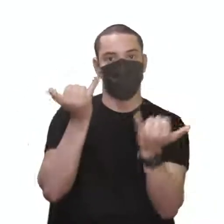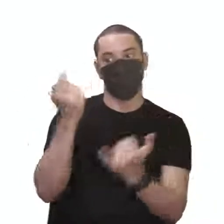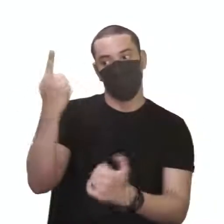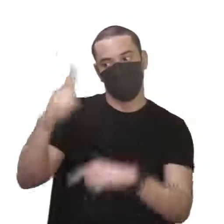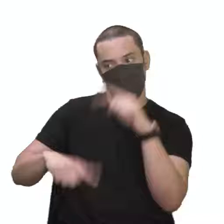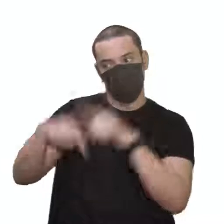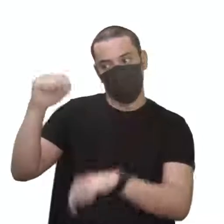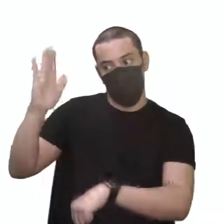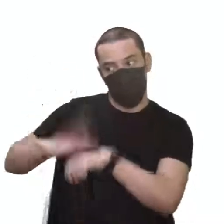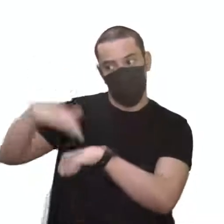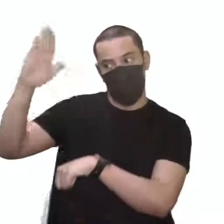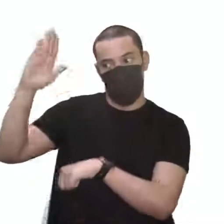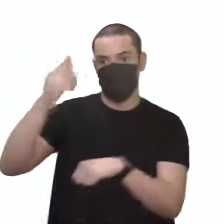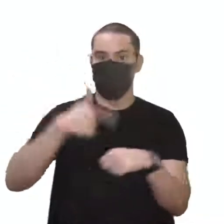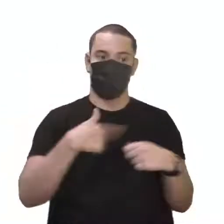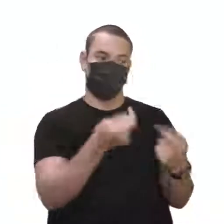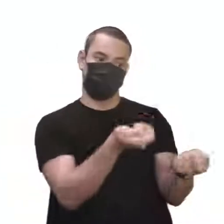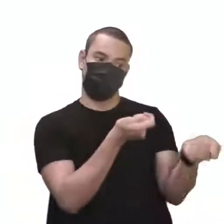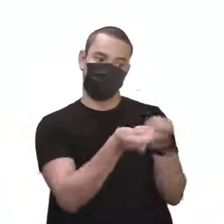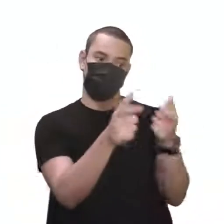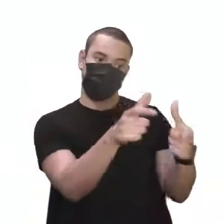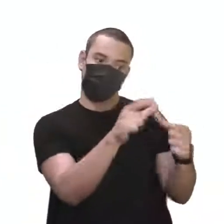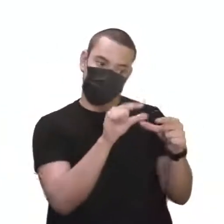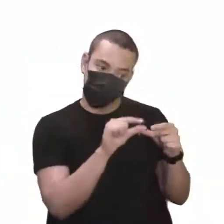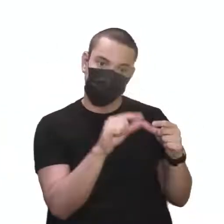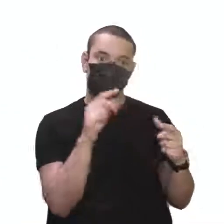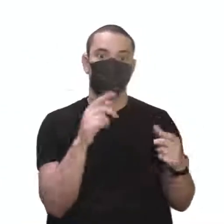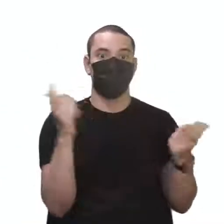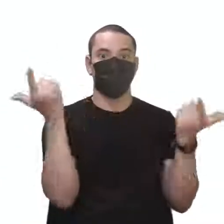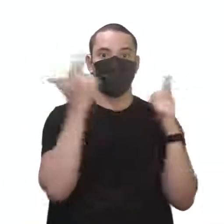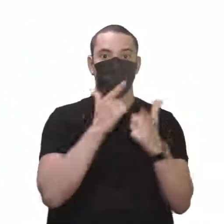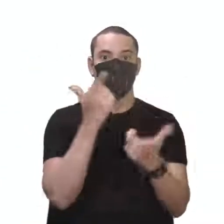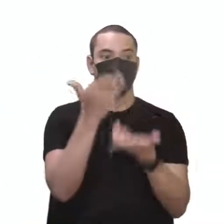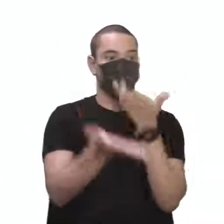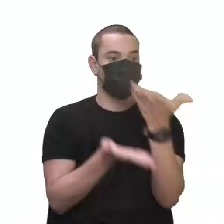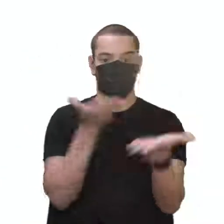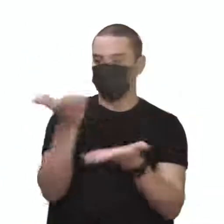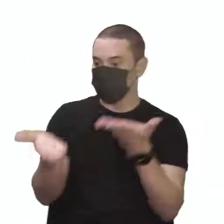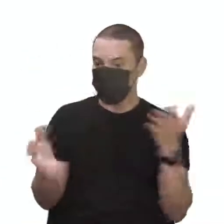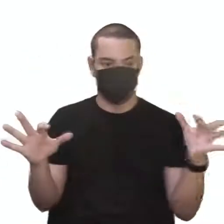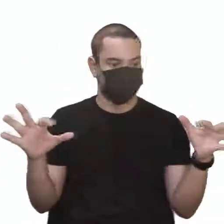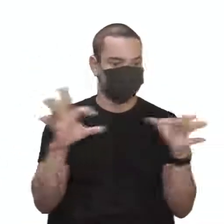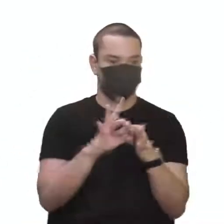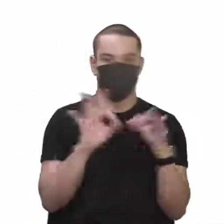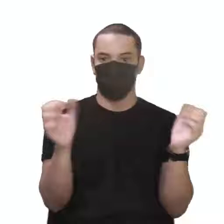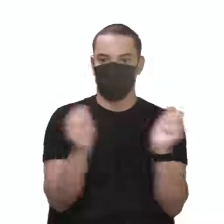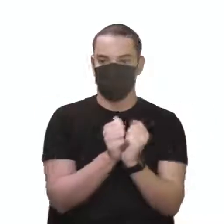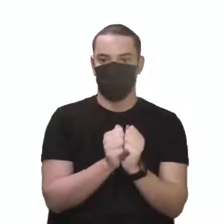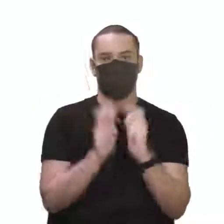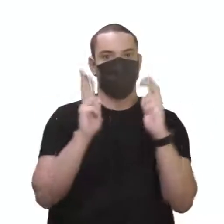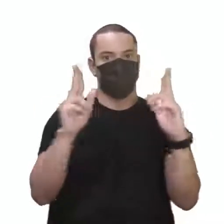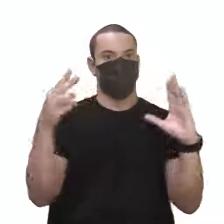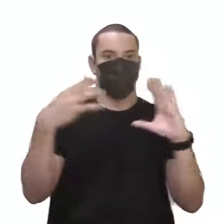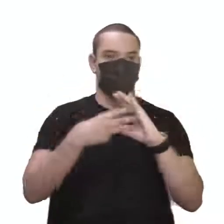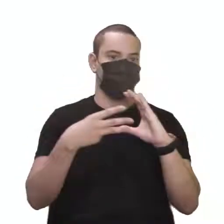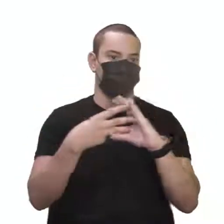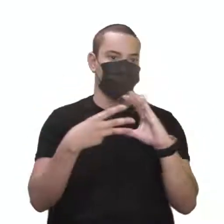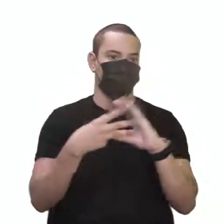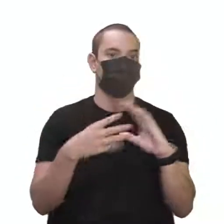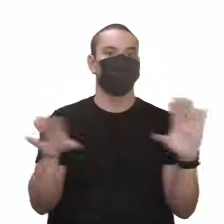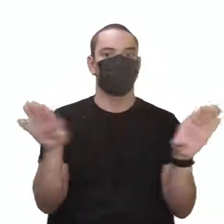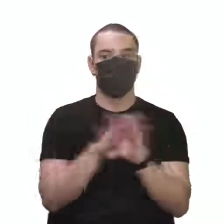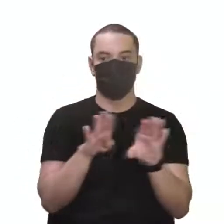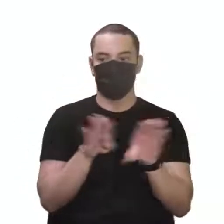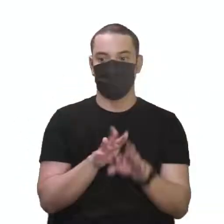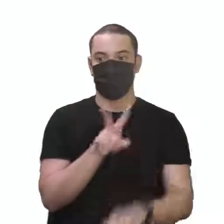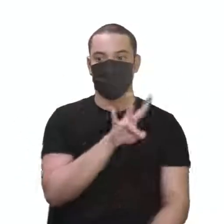produzidos em maior escala, outros em menor escala, justamente para atender a demanda, correto? Mesma coisa que vai acontecer com a célula. Ela